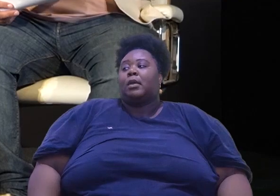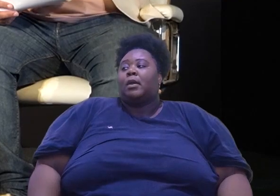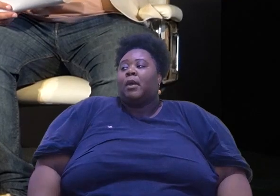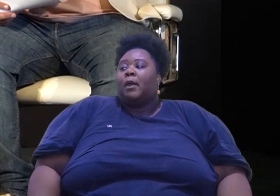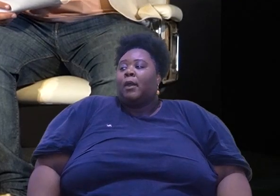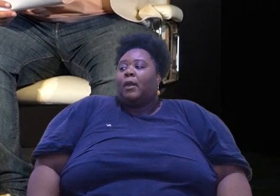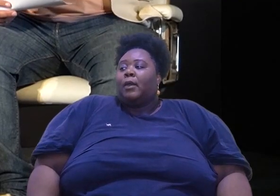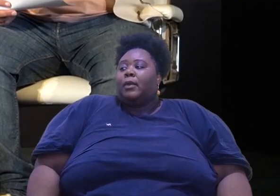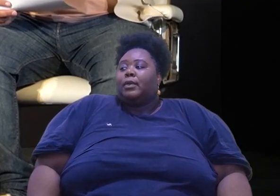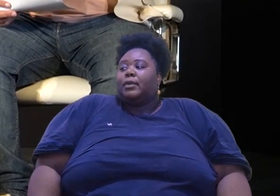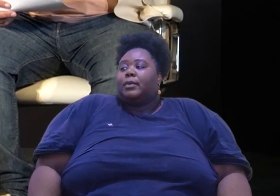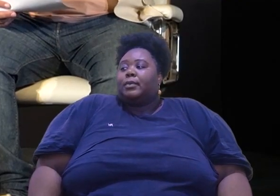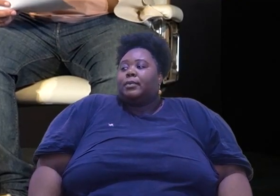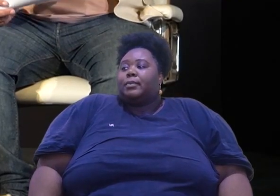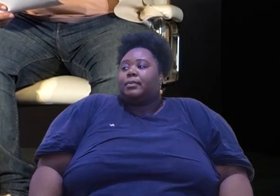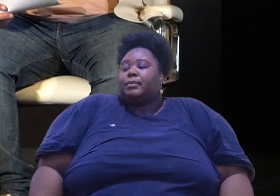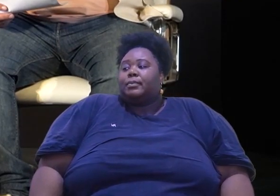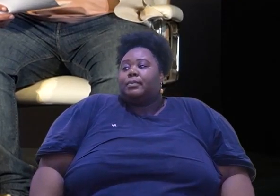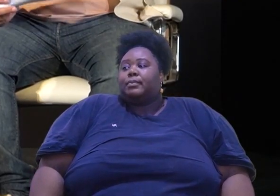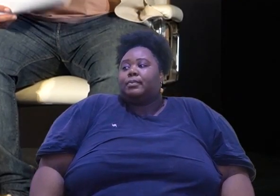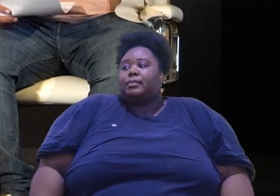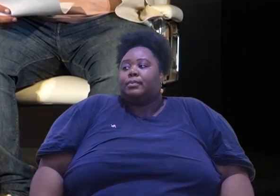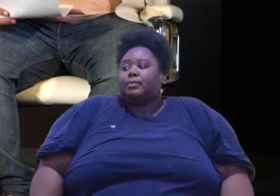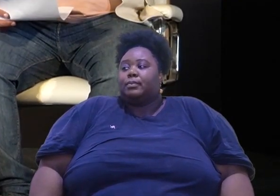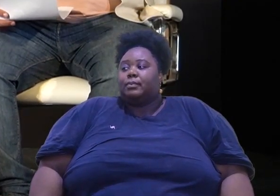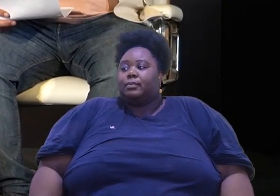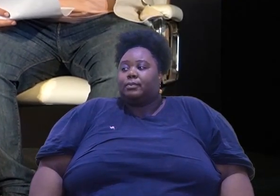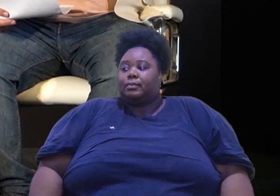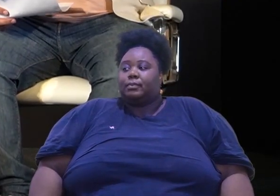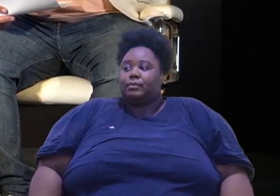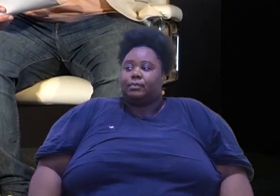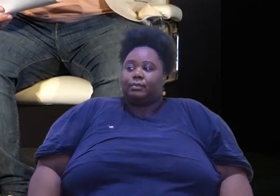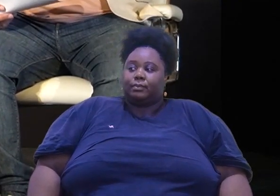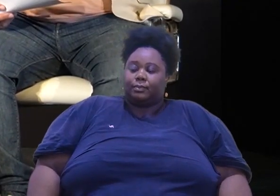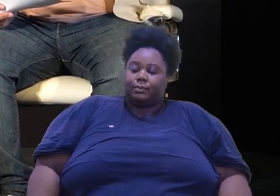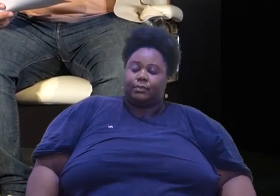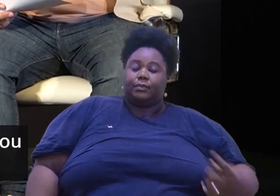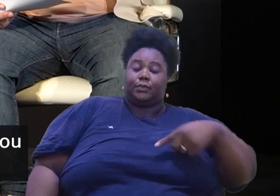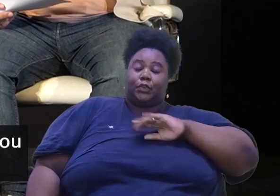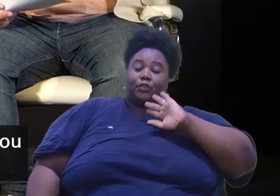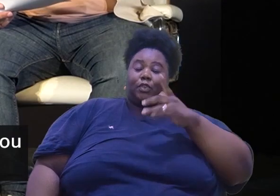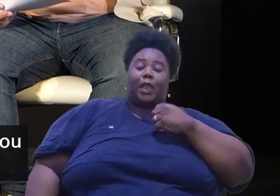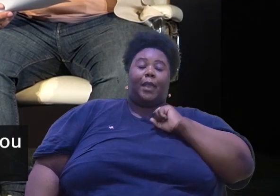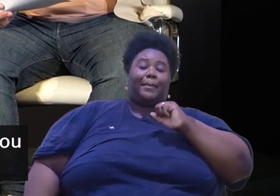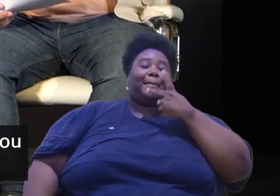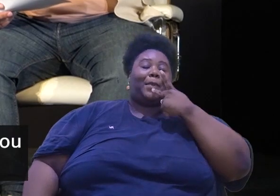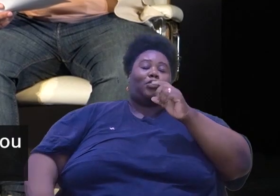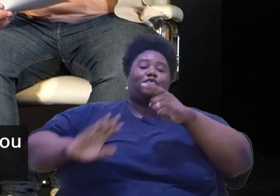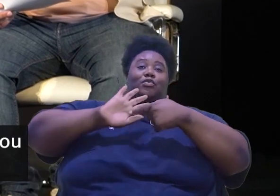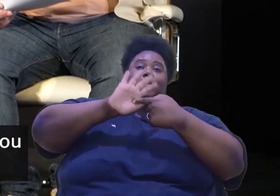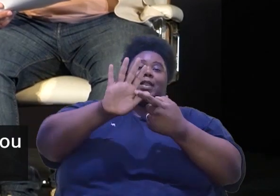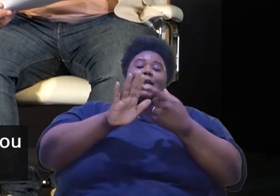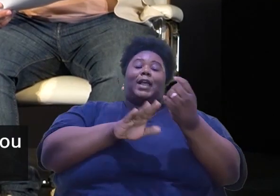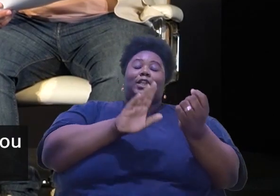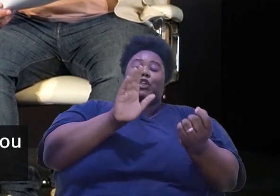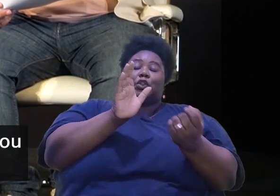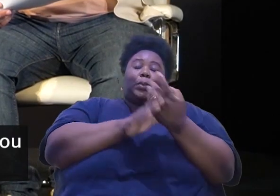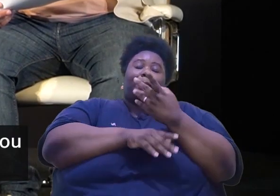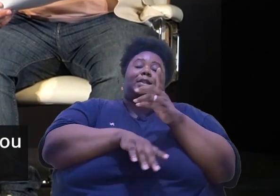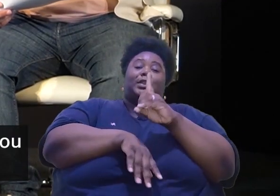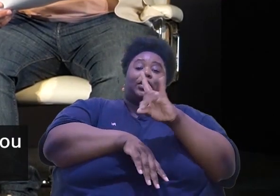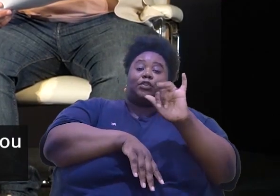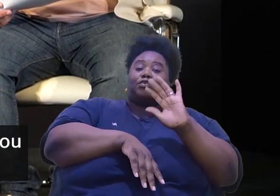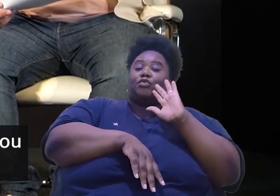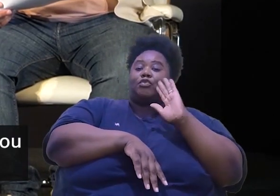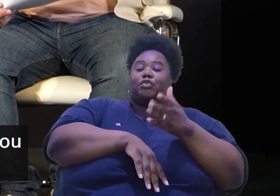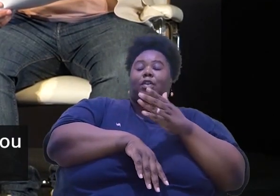Bom, a gente já pode revelar a surpresa do dia, né? E eu ouvi Conceição falar que ela já